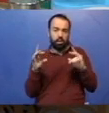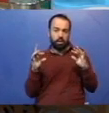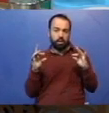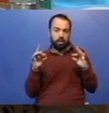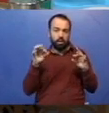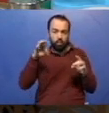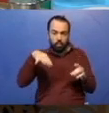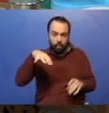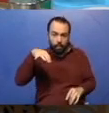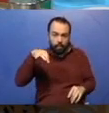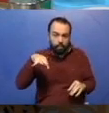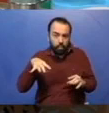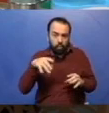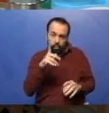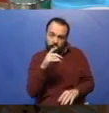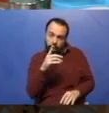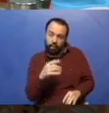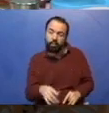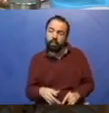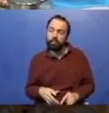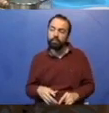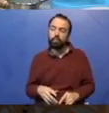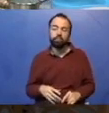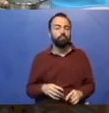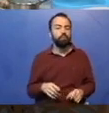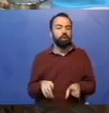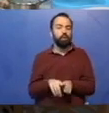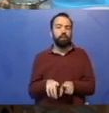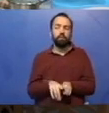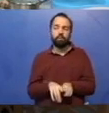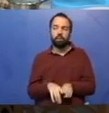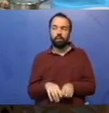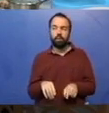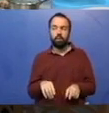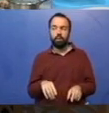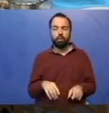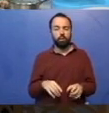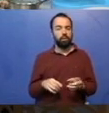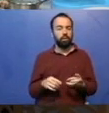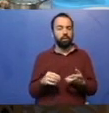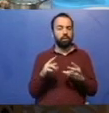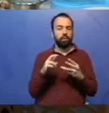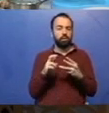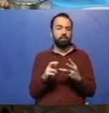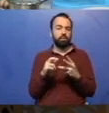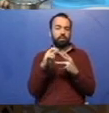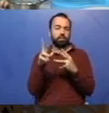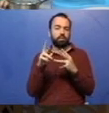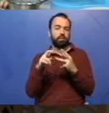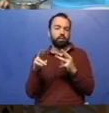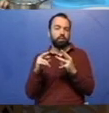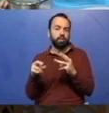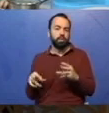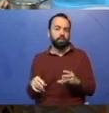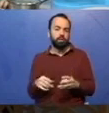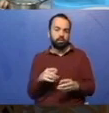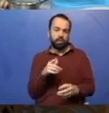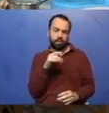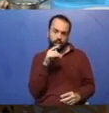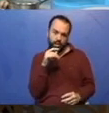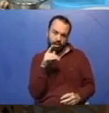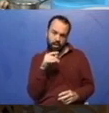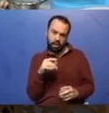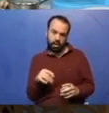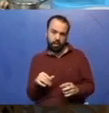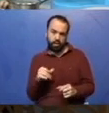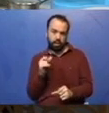dessas observações, nós vamos ver também os 3 estados físicos em que a água pode ser